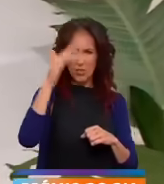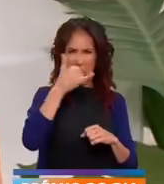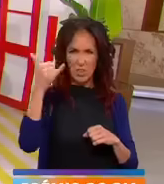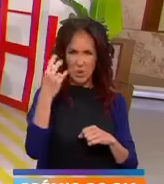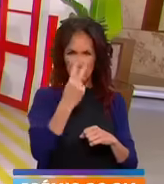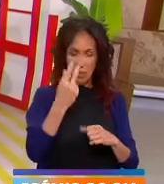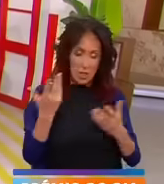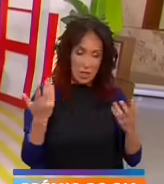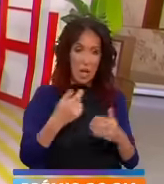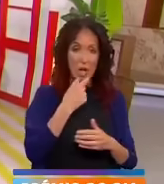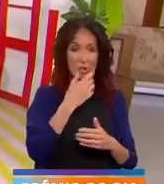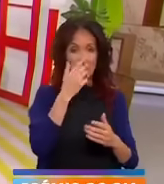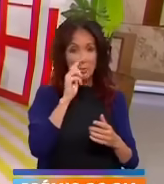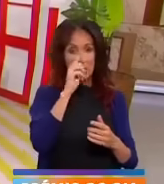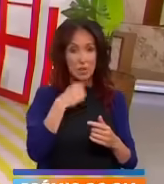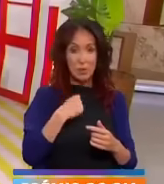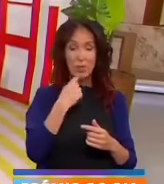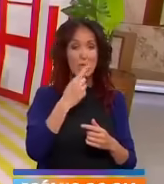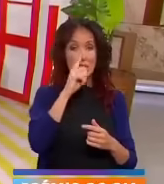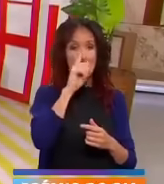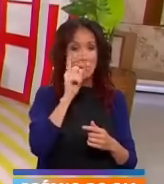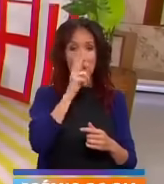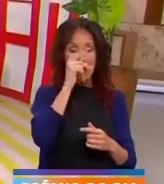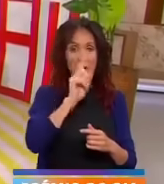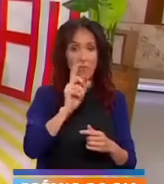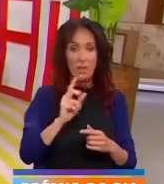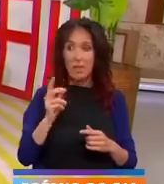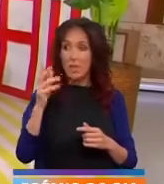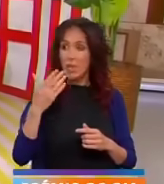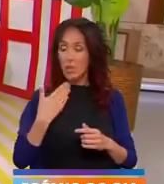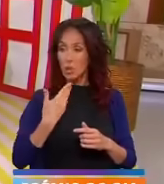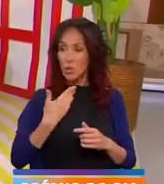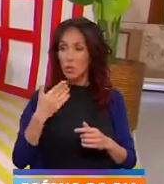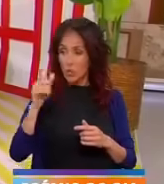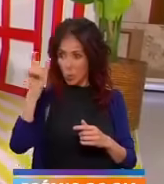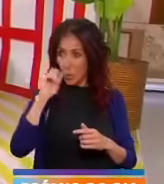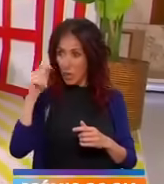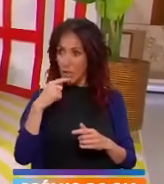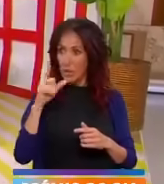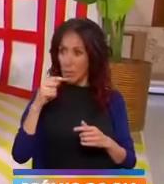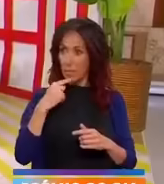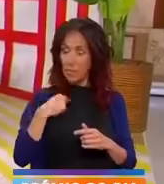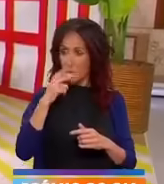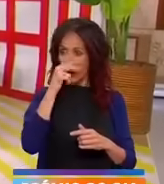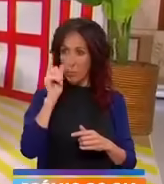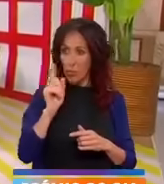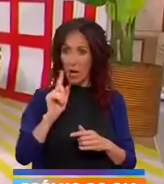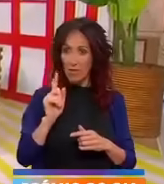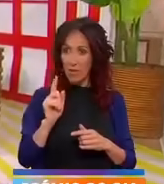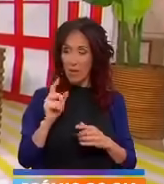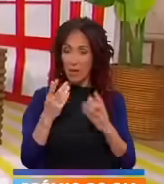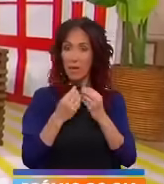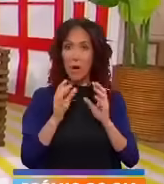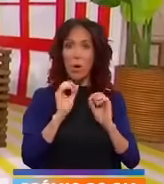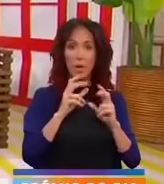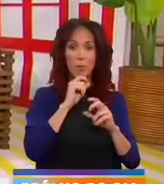minha frente, só se me mentiu, e disse que não namorava com ele. E ele esteve aqui e também disse que não namorava com ela. Pronto, agora a Daniela... Mas isto, podem ter começado querido, a namorar pode, outro